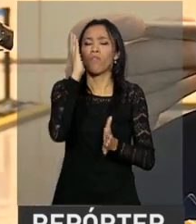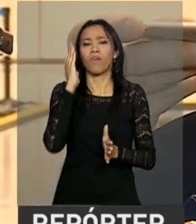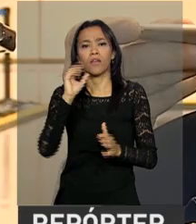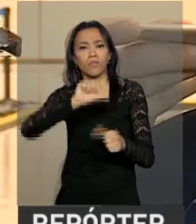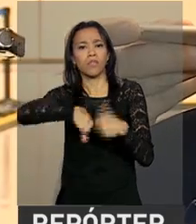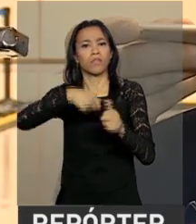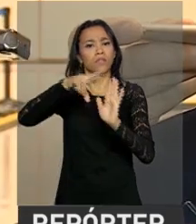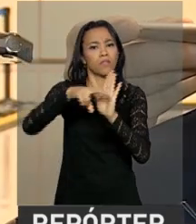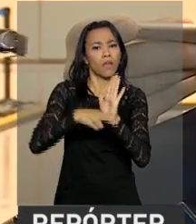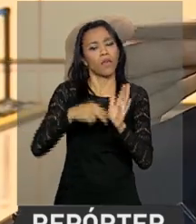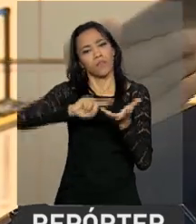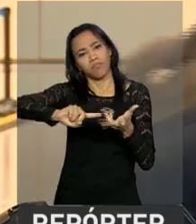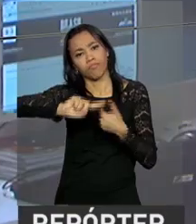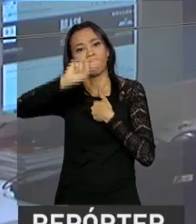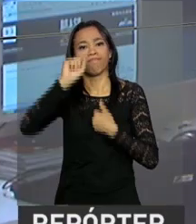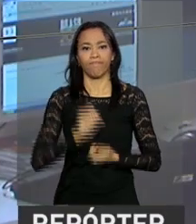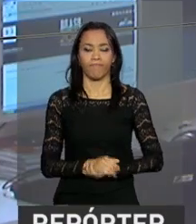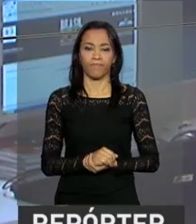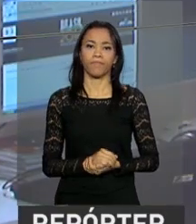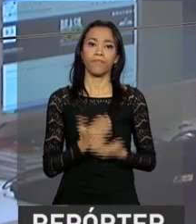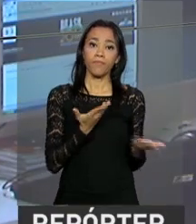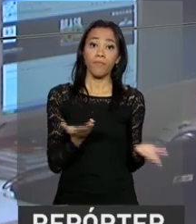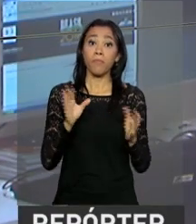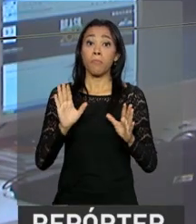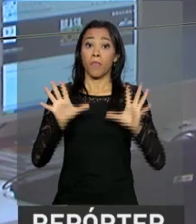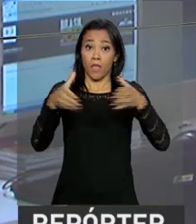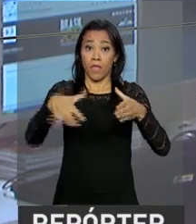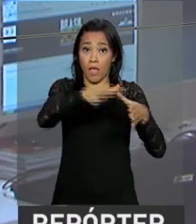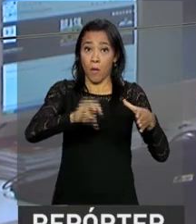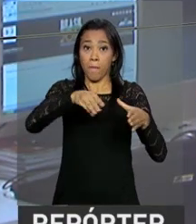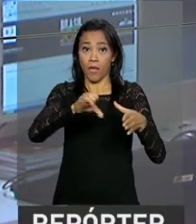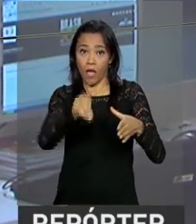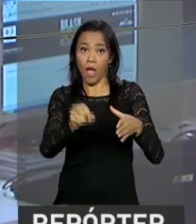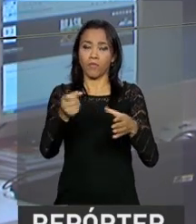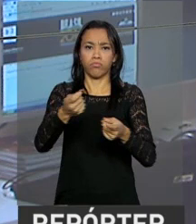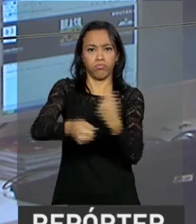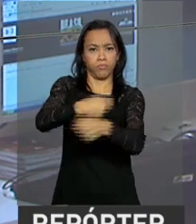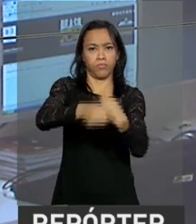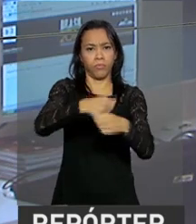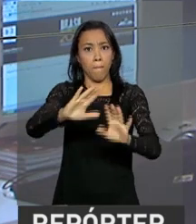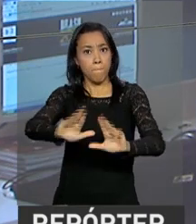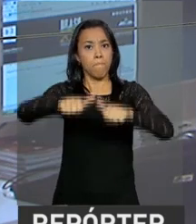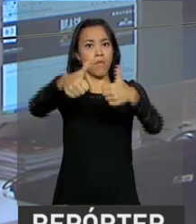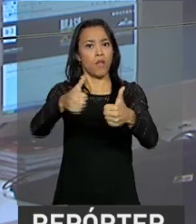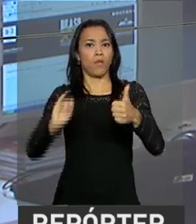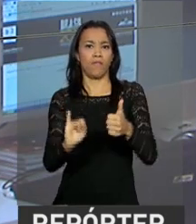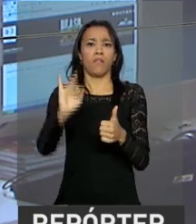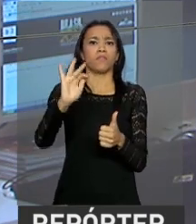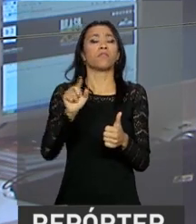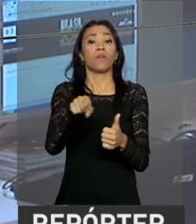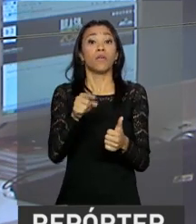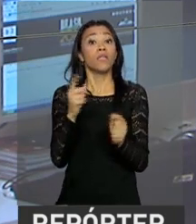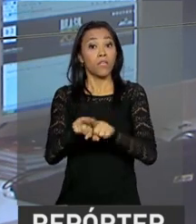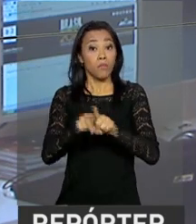reformas dentro das suas prerrogativas. E o mercado financeiro melhorou mais uma vez a expectativa de inflação e